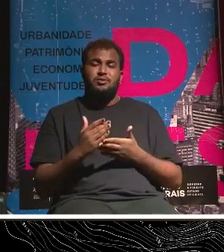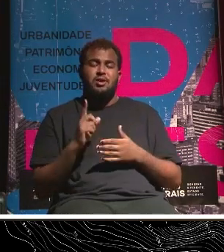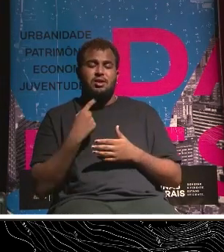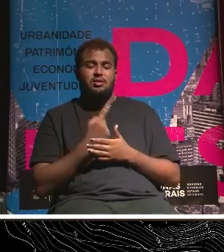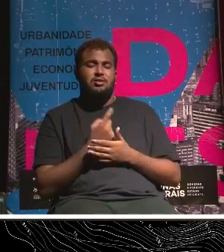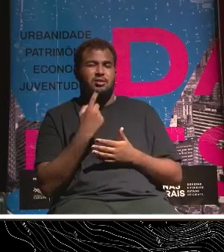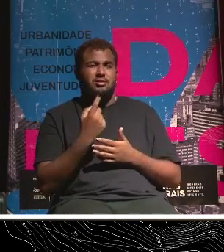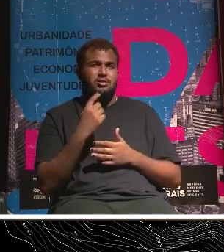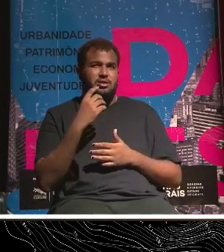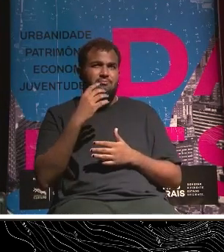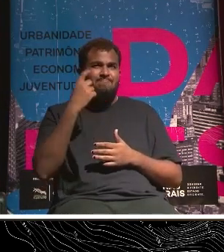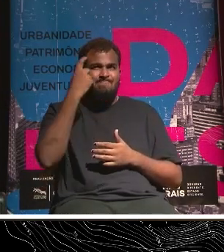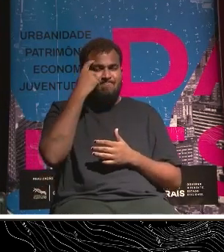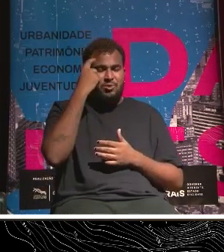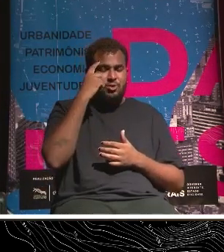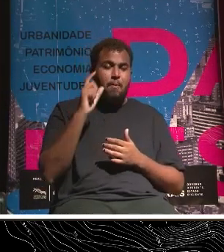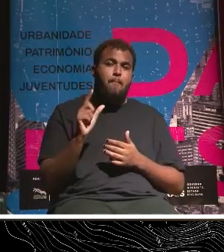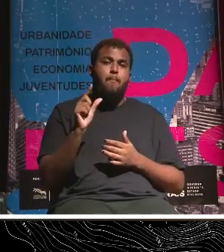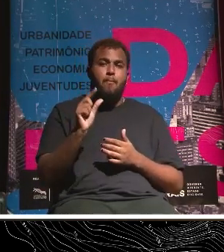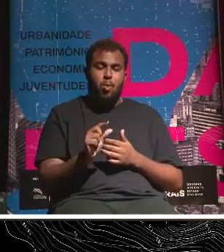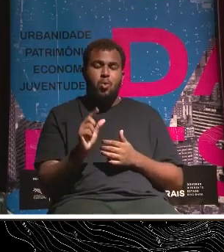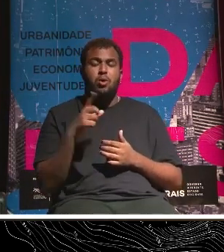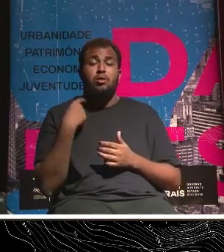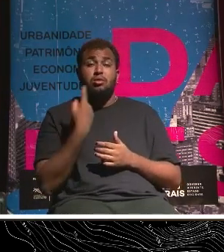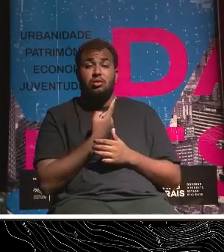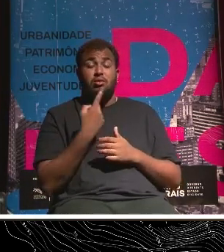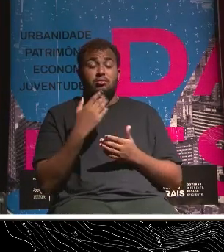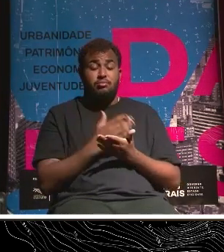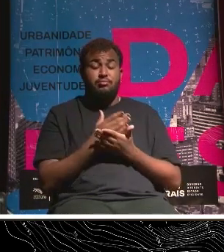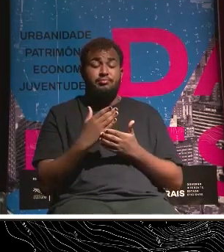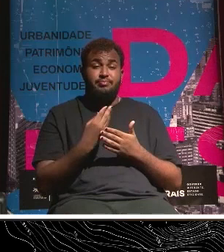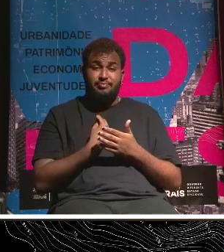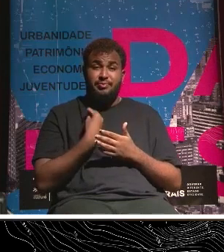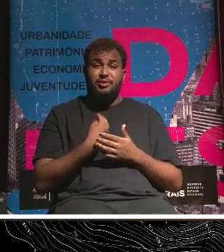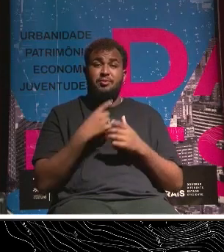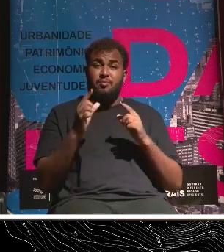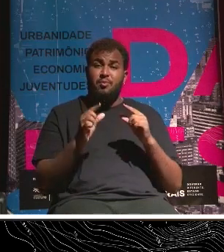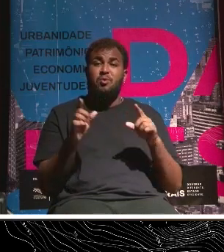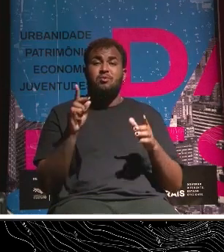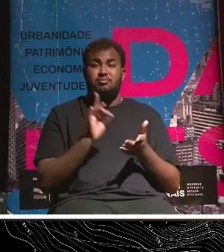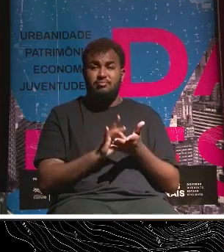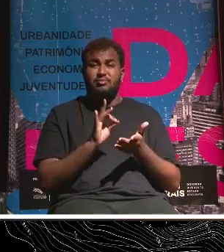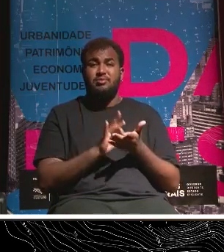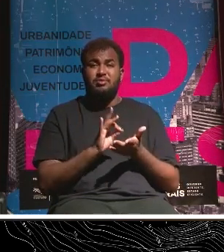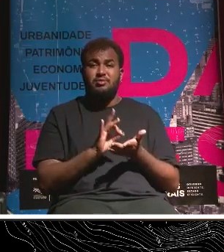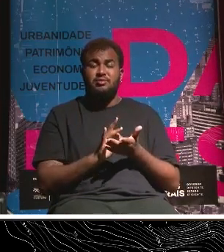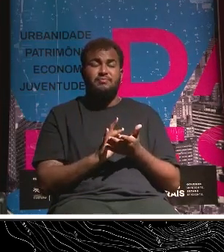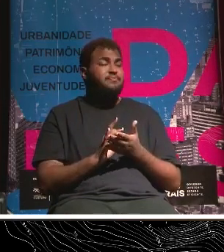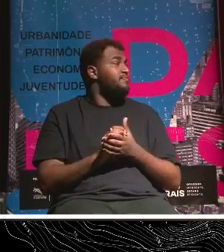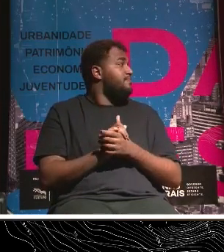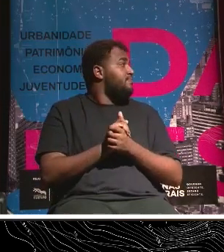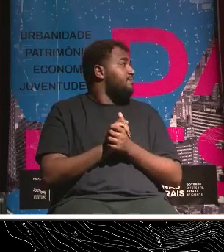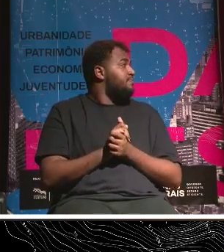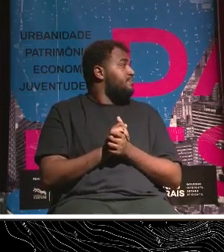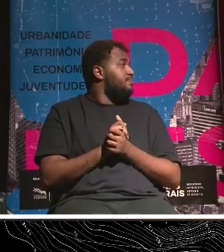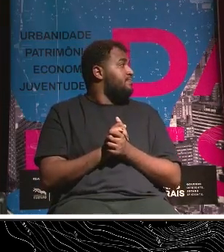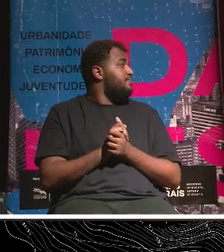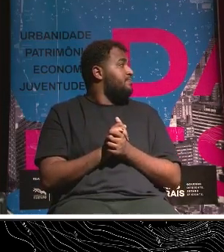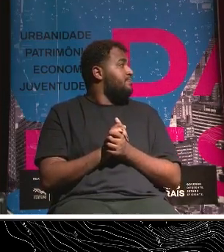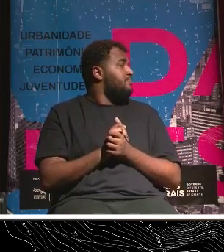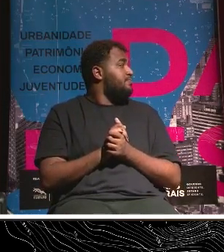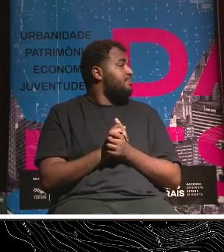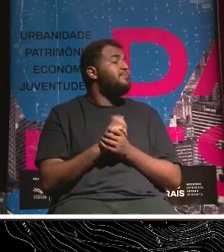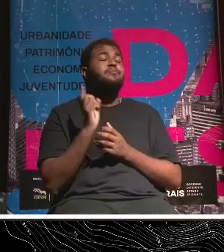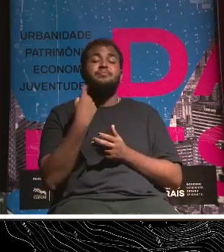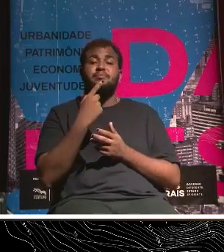escuta pouco essas pessoas e permite que elas participem pouco realmente ali na execução. E aí a gente tem,